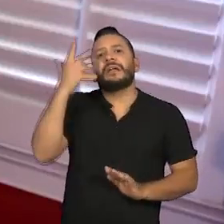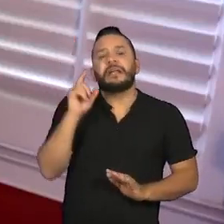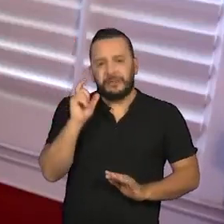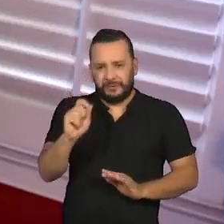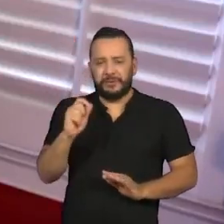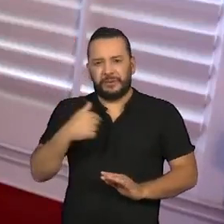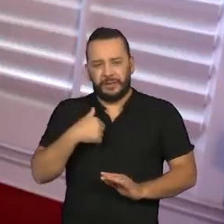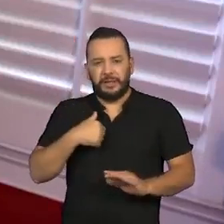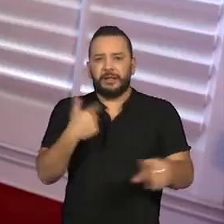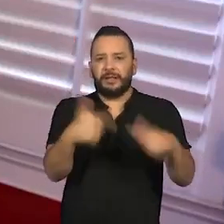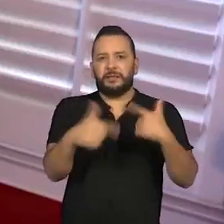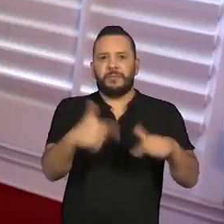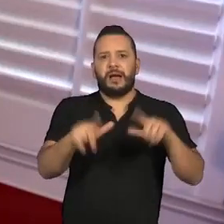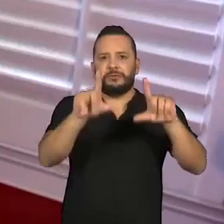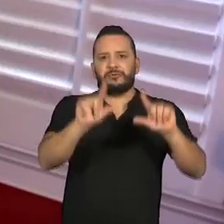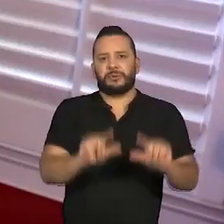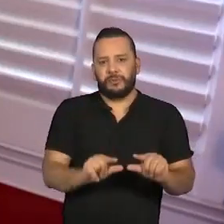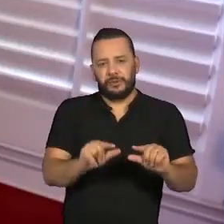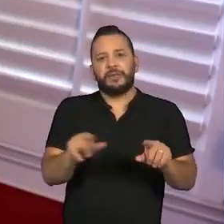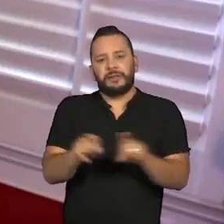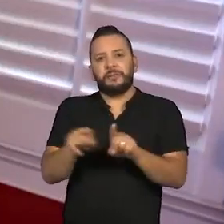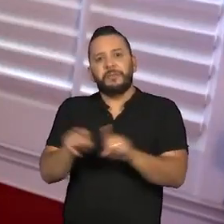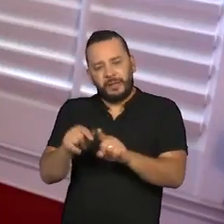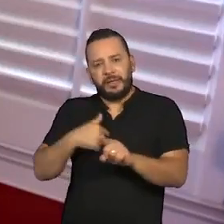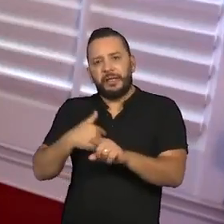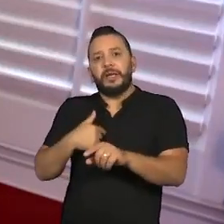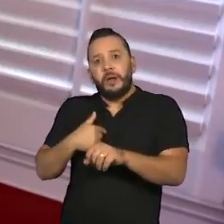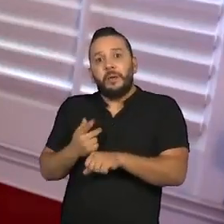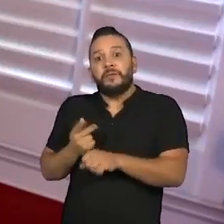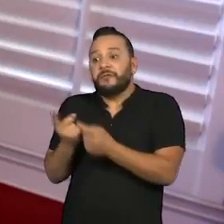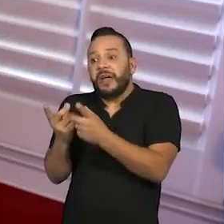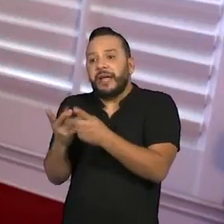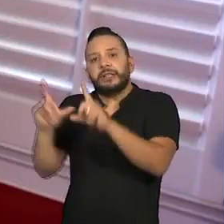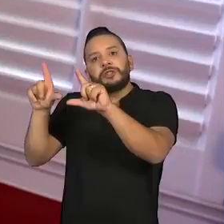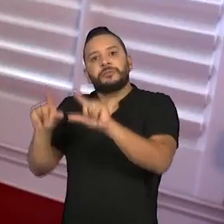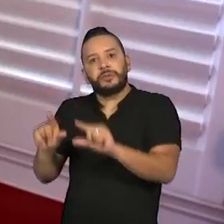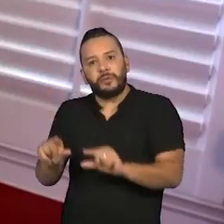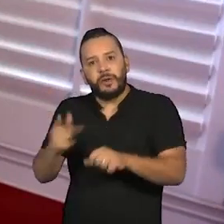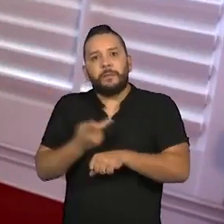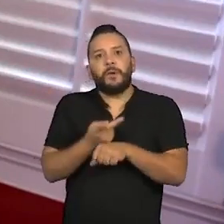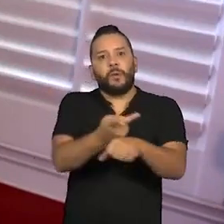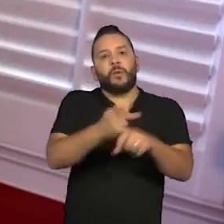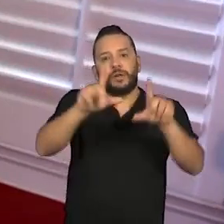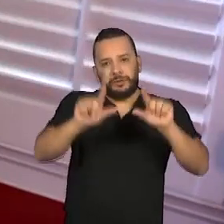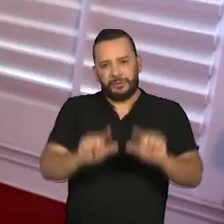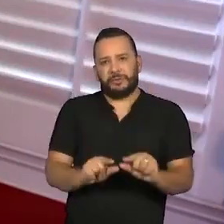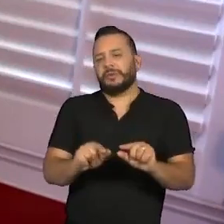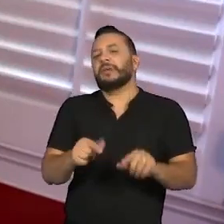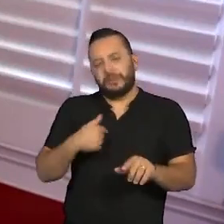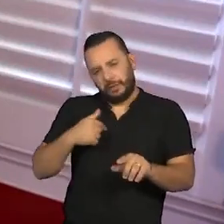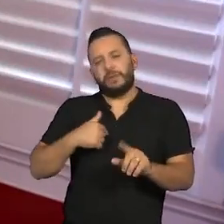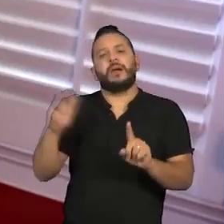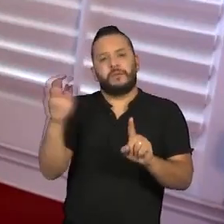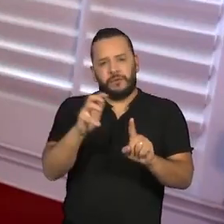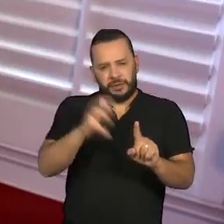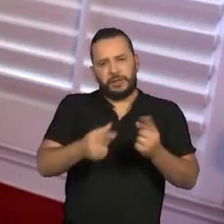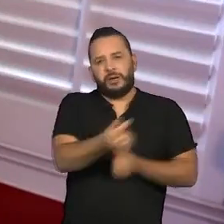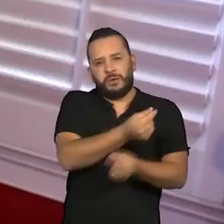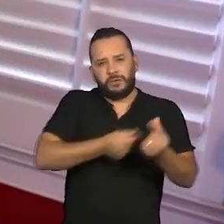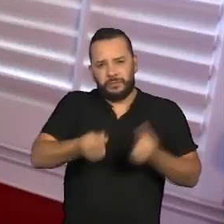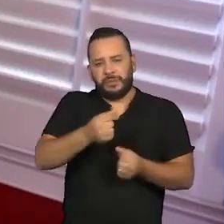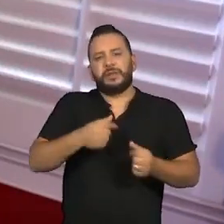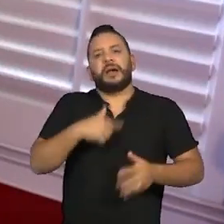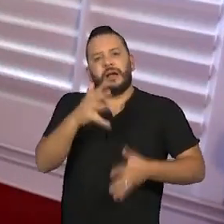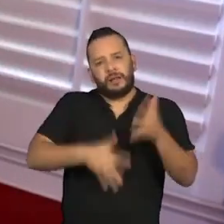da demanda e uma queda brutal da oferta. Então, você tem uma crise que abala todos os lados da economia, abala as